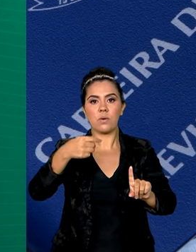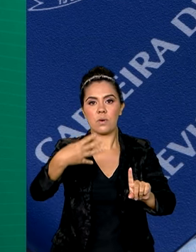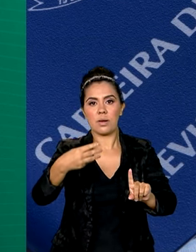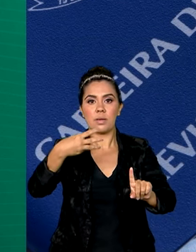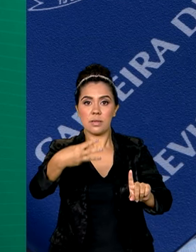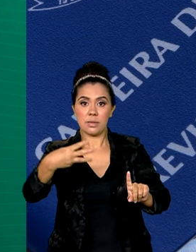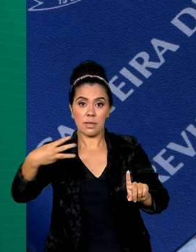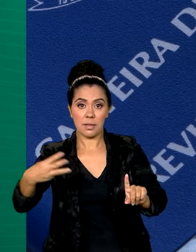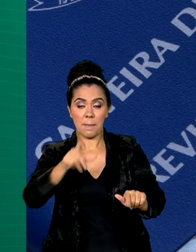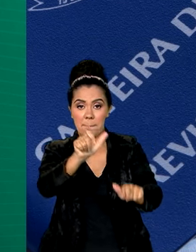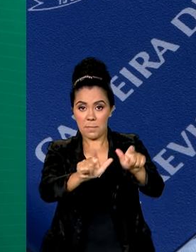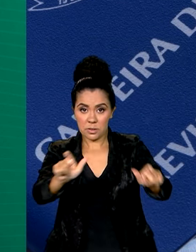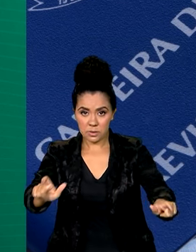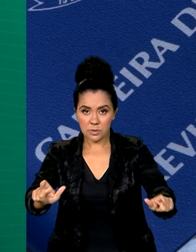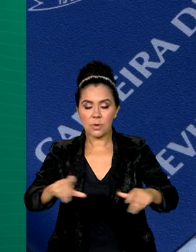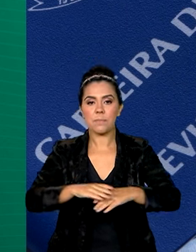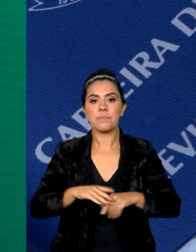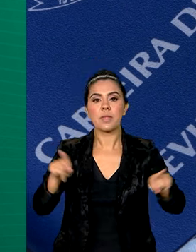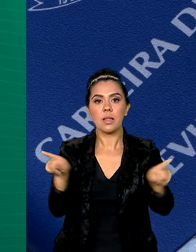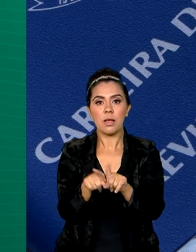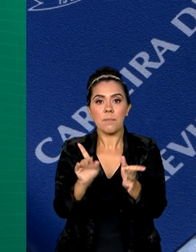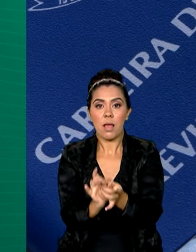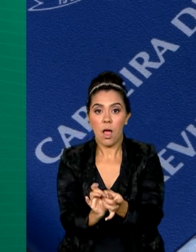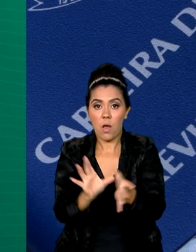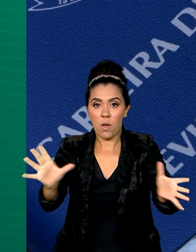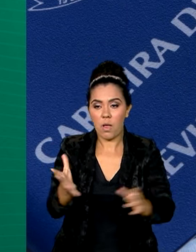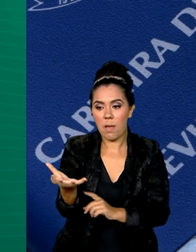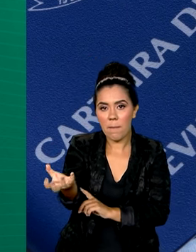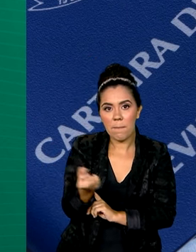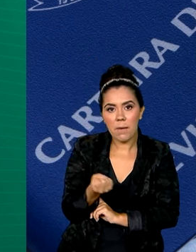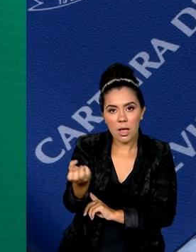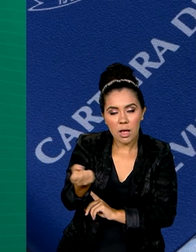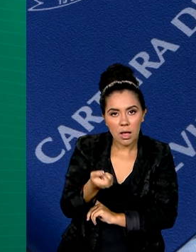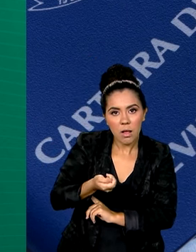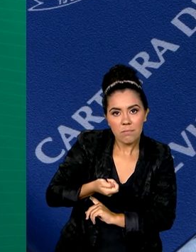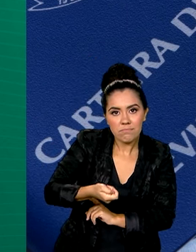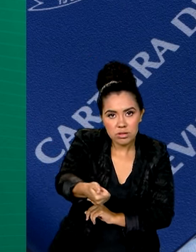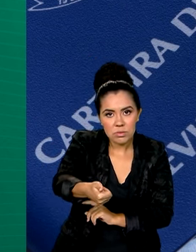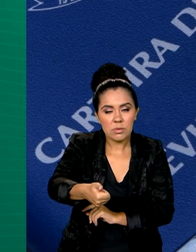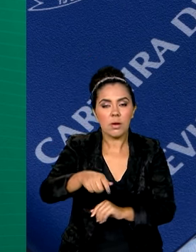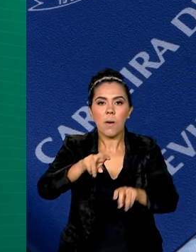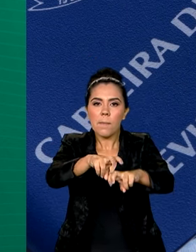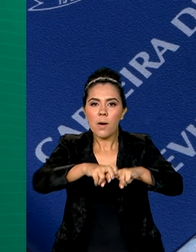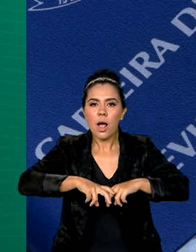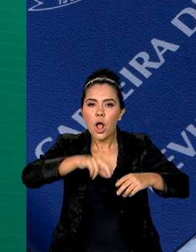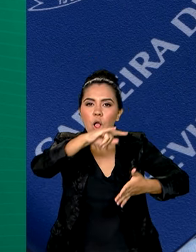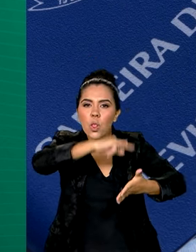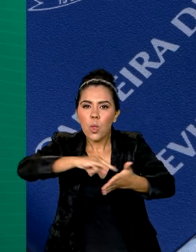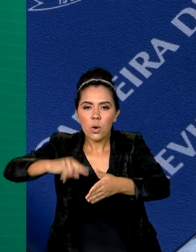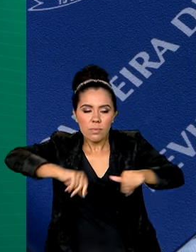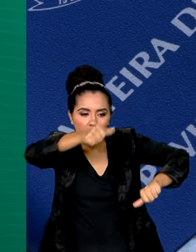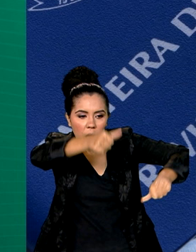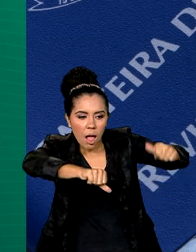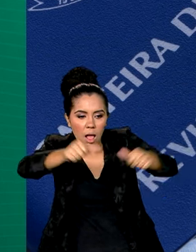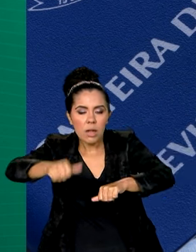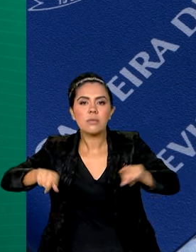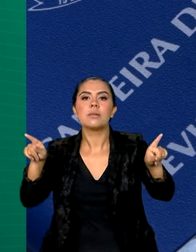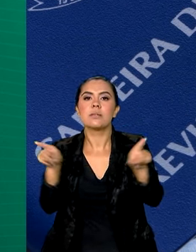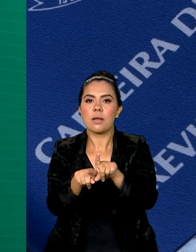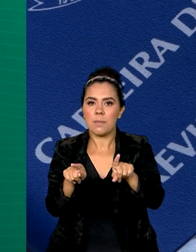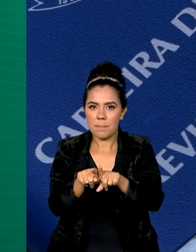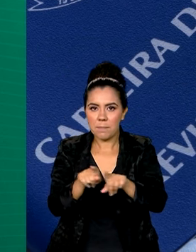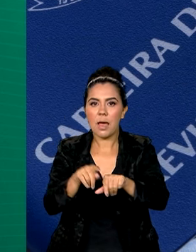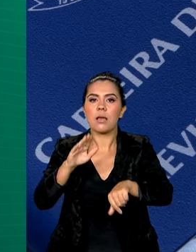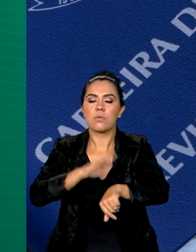743.433 pessoas. E a concessão do benefício por meio de análise documental também diminuiu o tempo